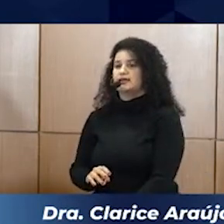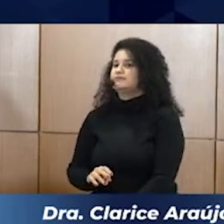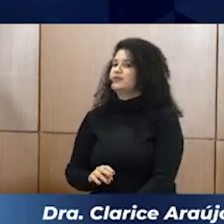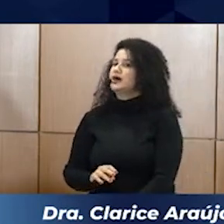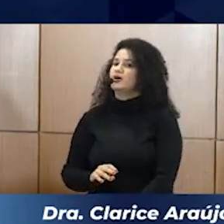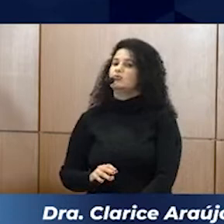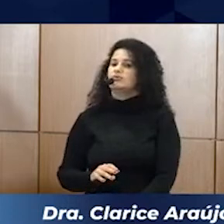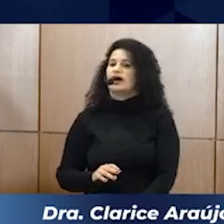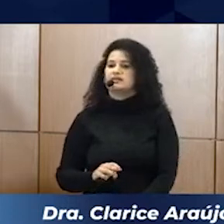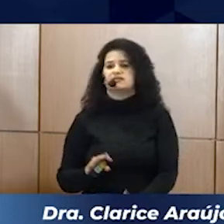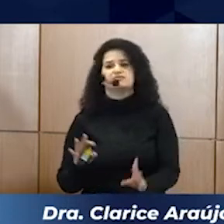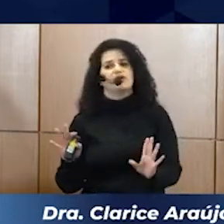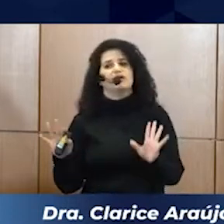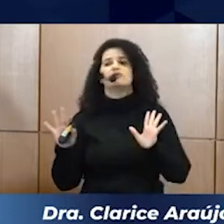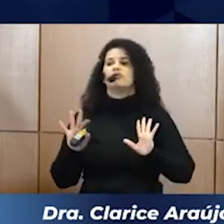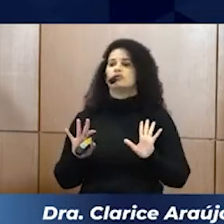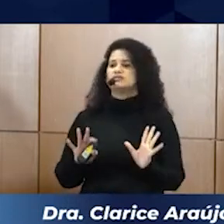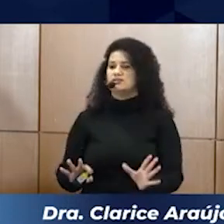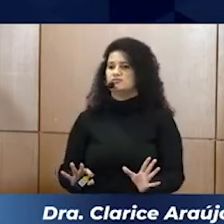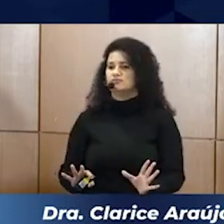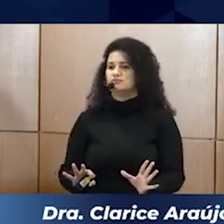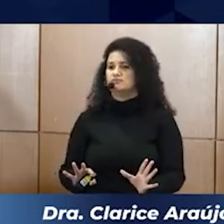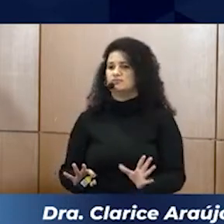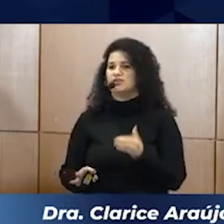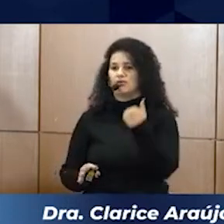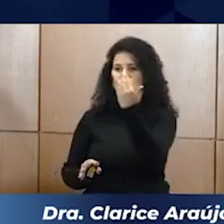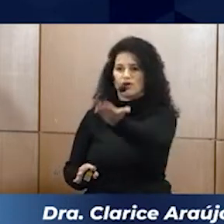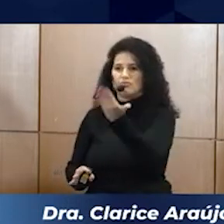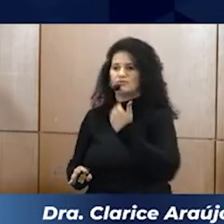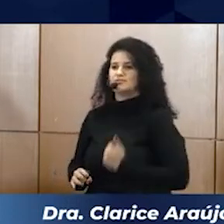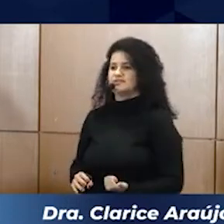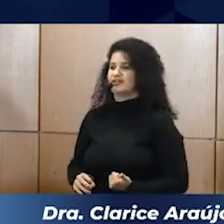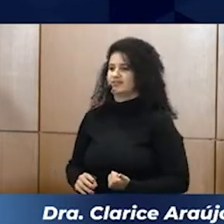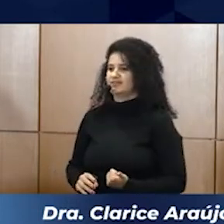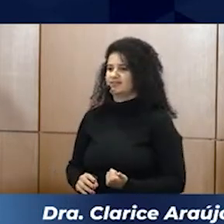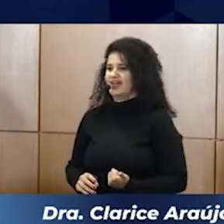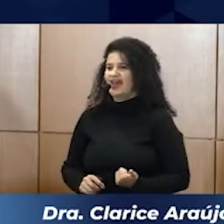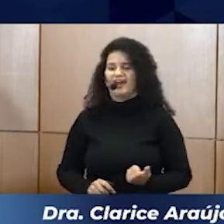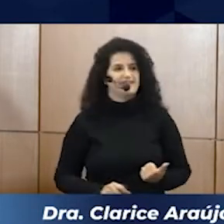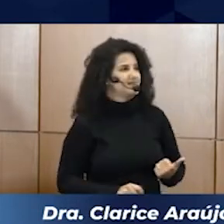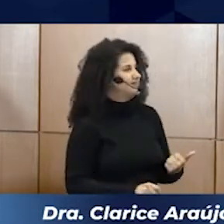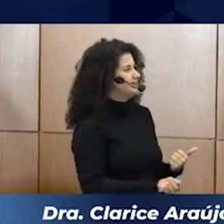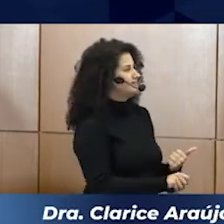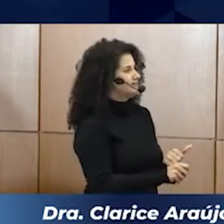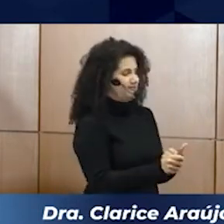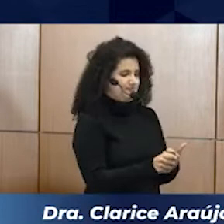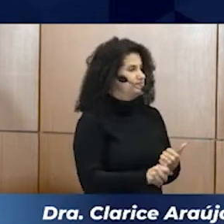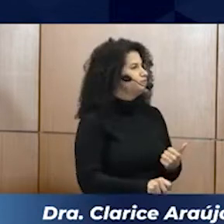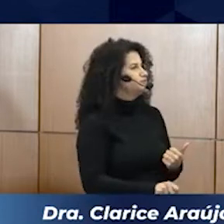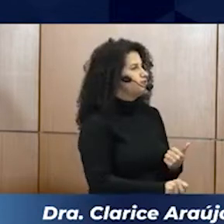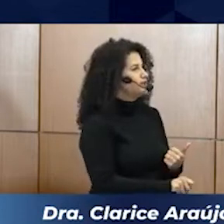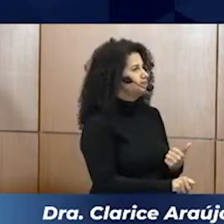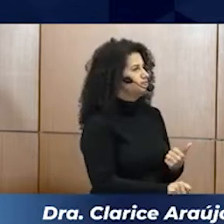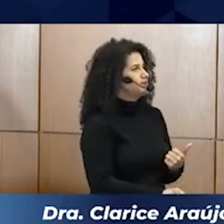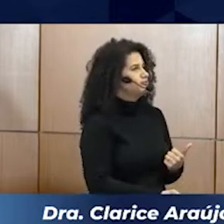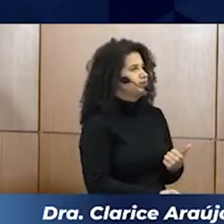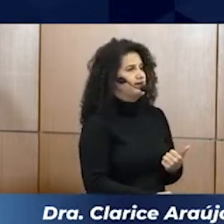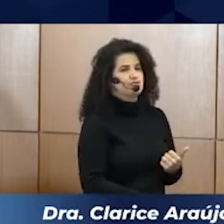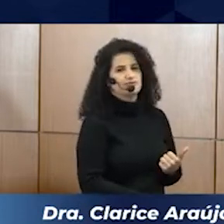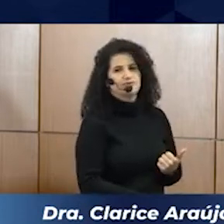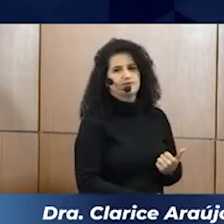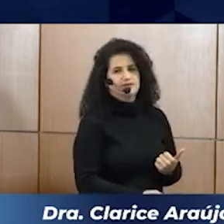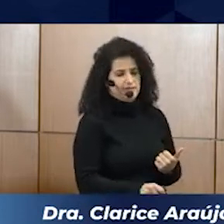Né? Não. Às vezes, olha, é inconclusivo. Então, joga para você. Aí é que entra o seu